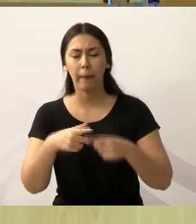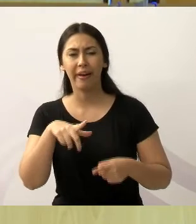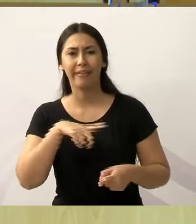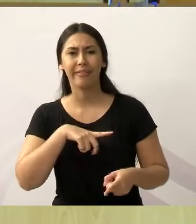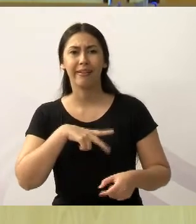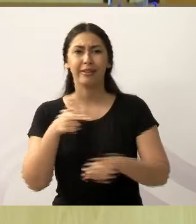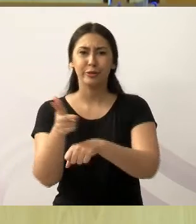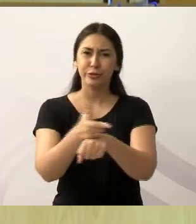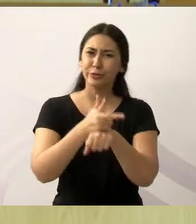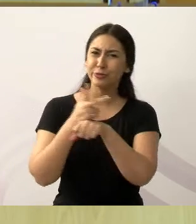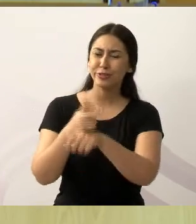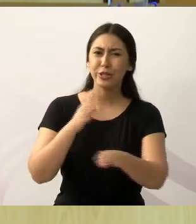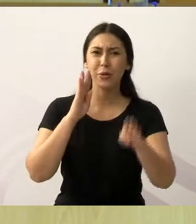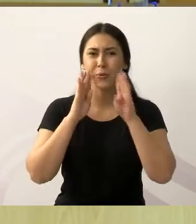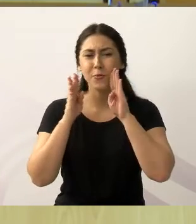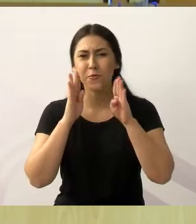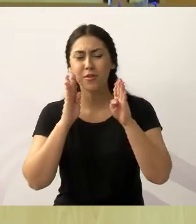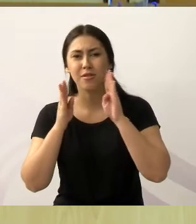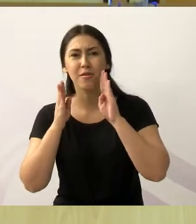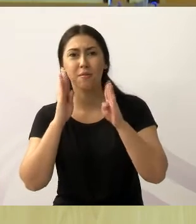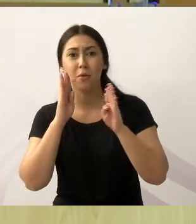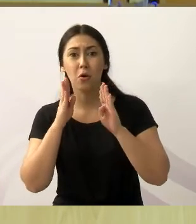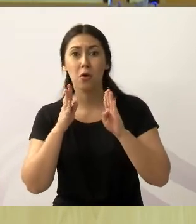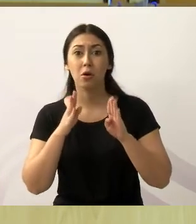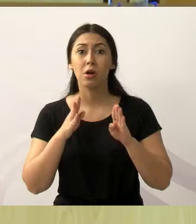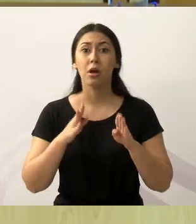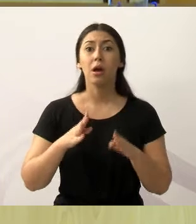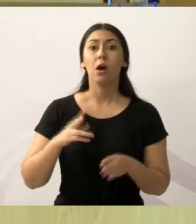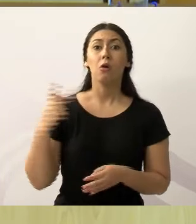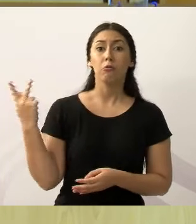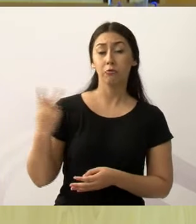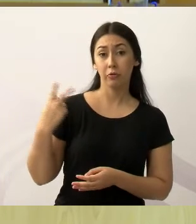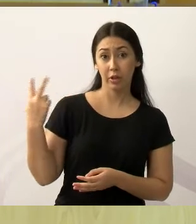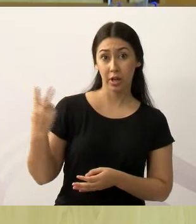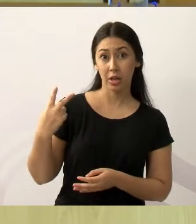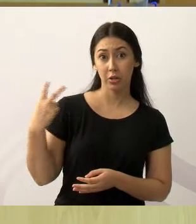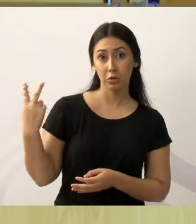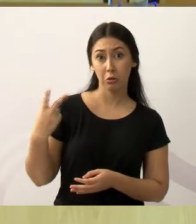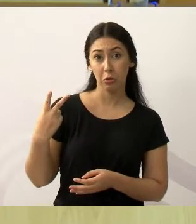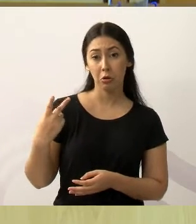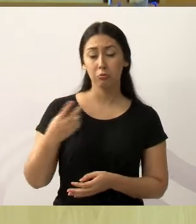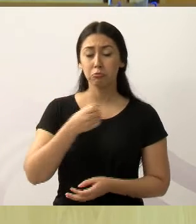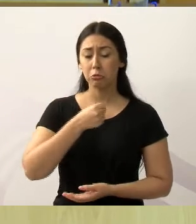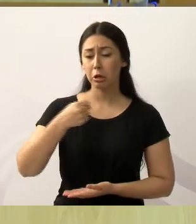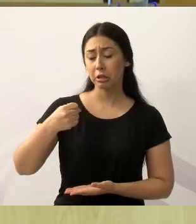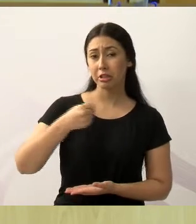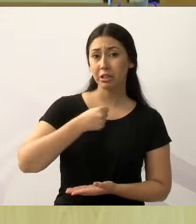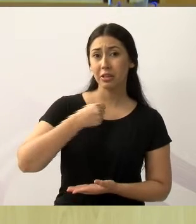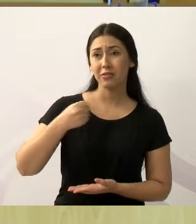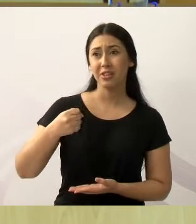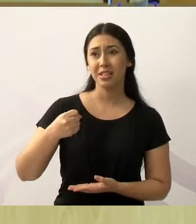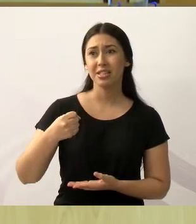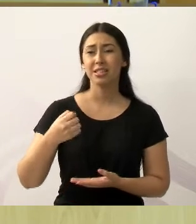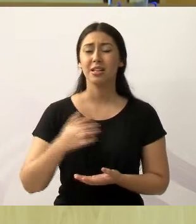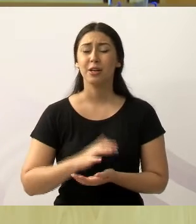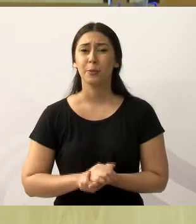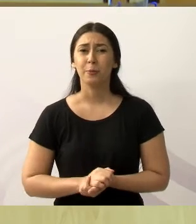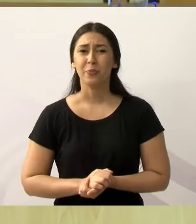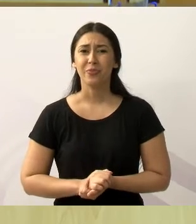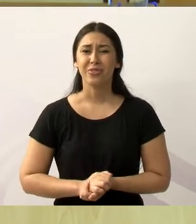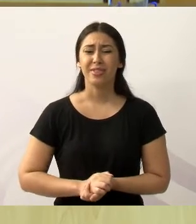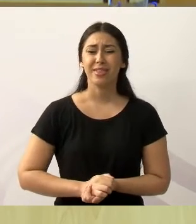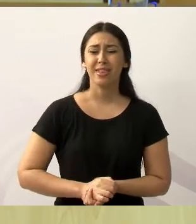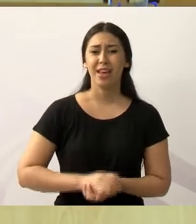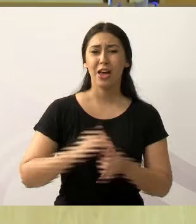social do facebook no qual o vereador taubateano num simulacro de entrevista ao qual tentou conferir